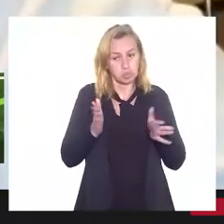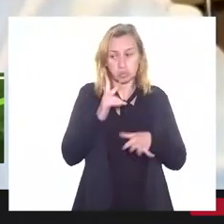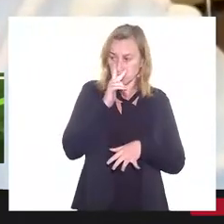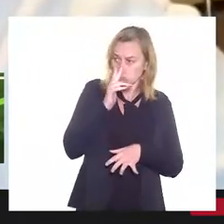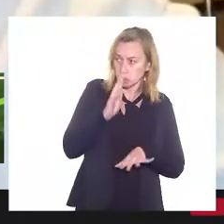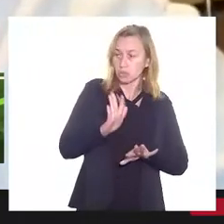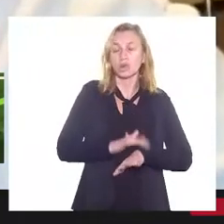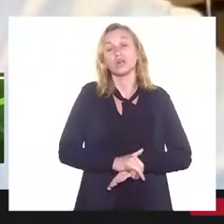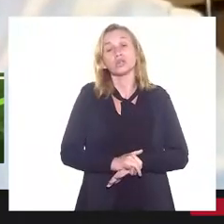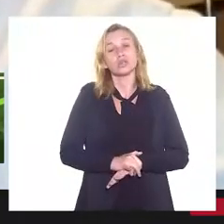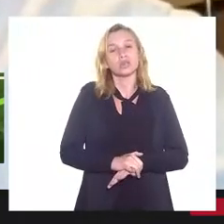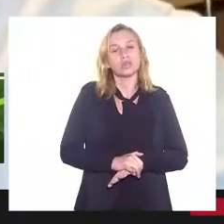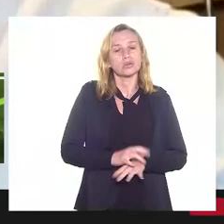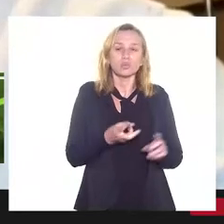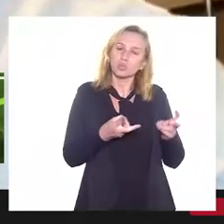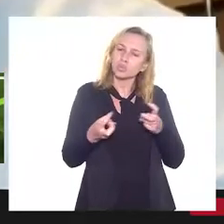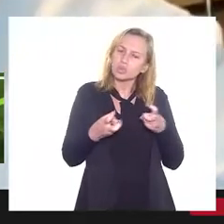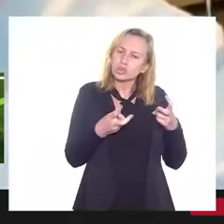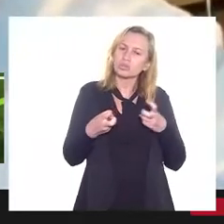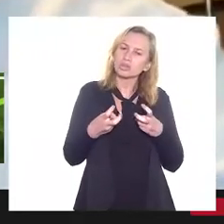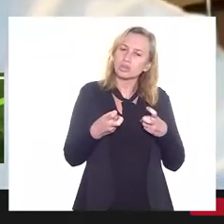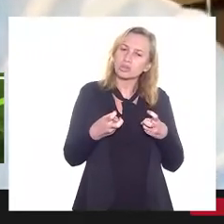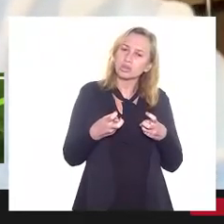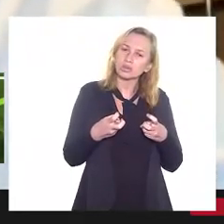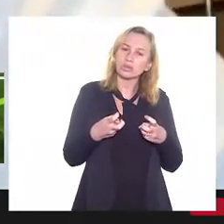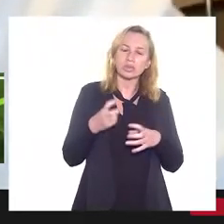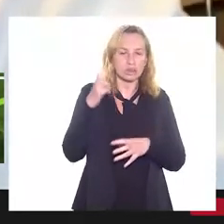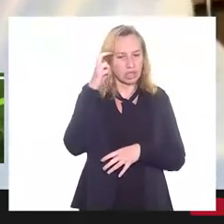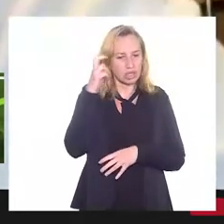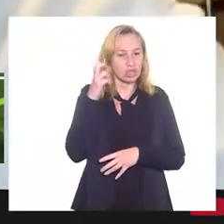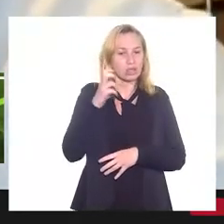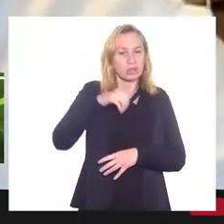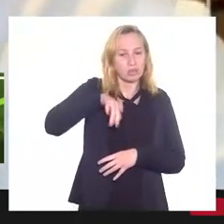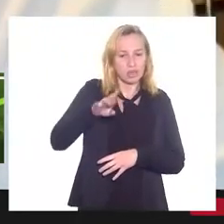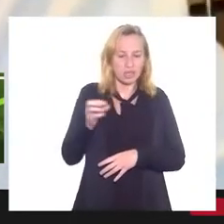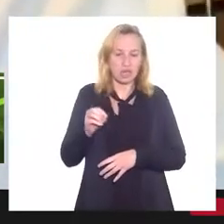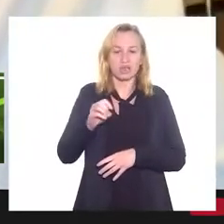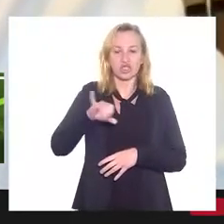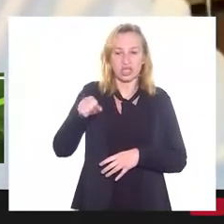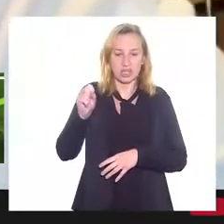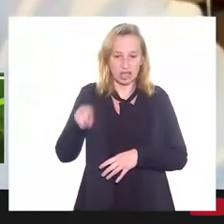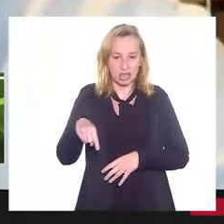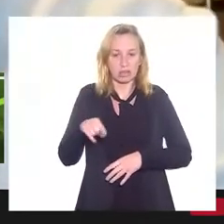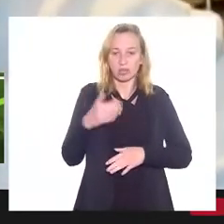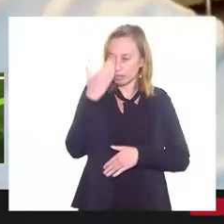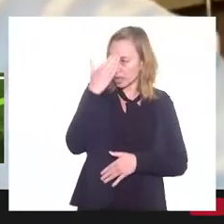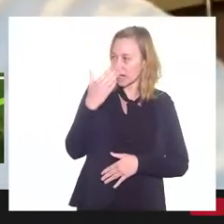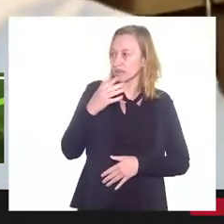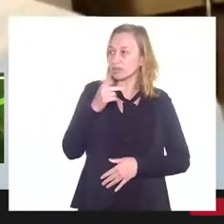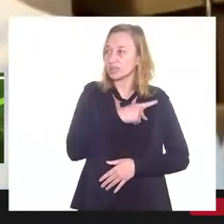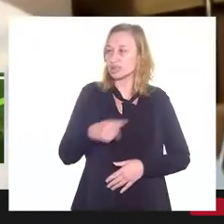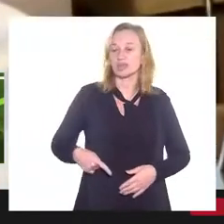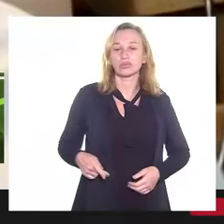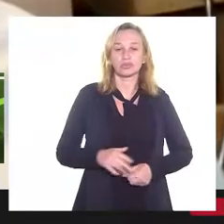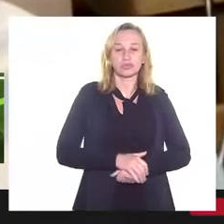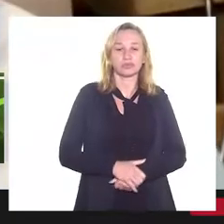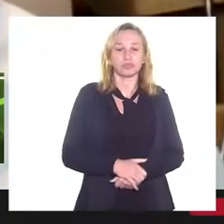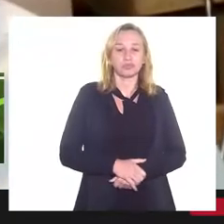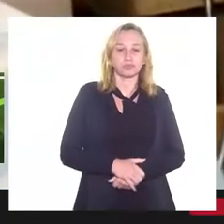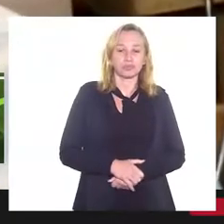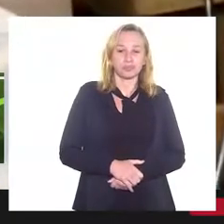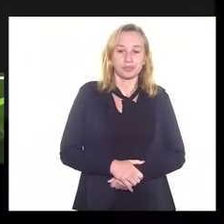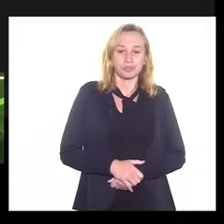e as observações Sábias do Marcelo e do Nelson Gonçalves Obrigado presidente